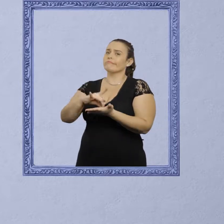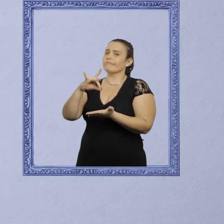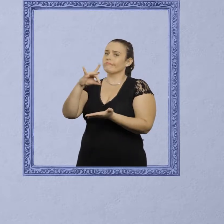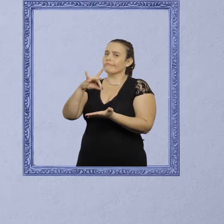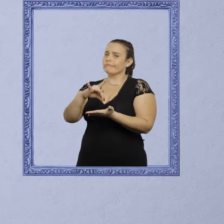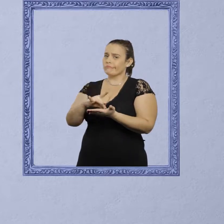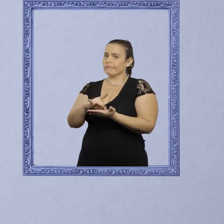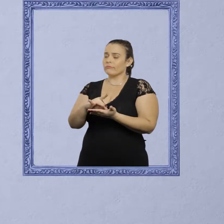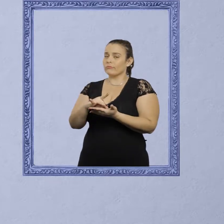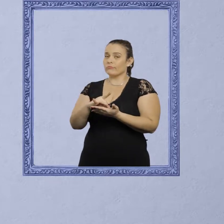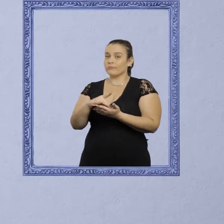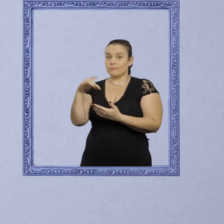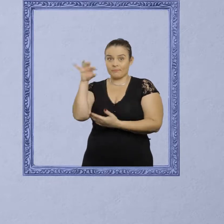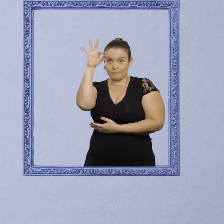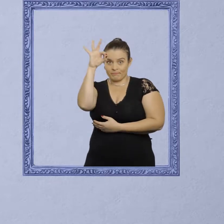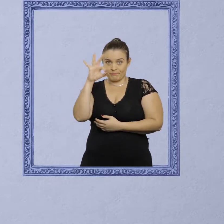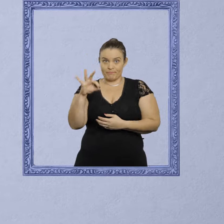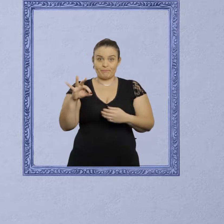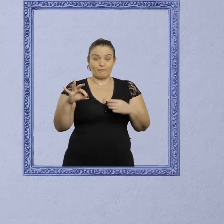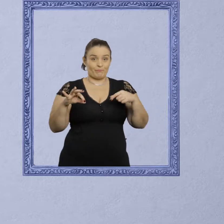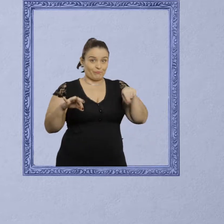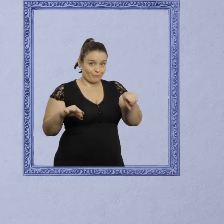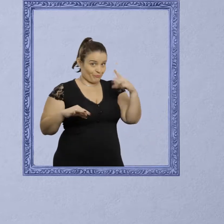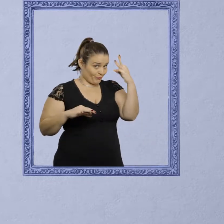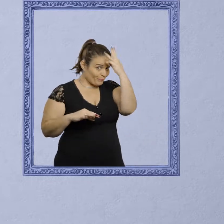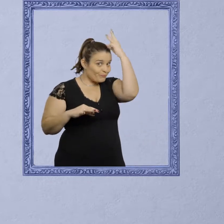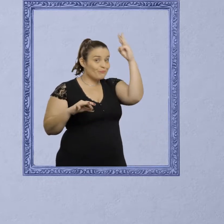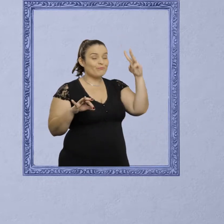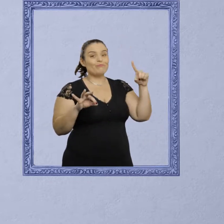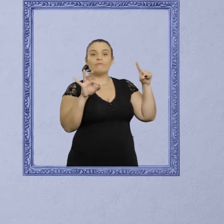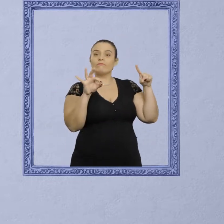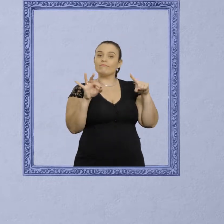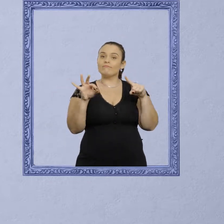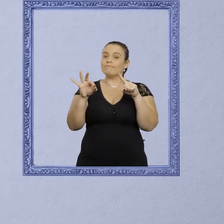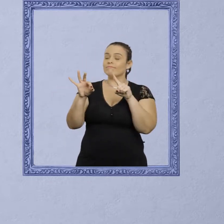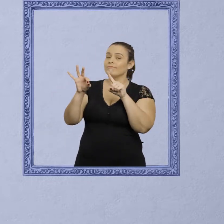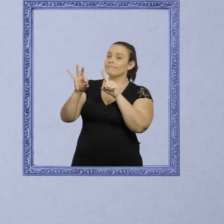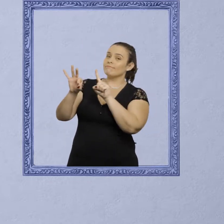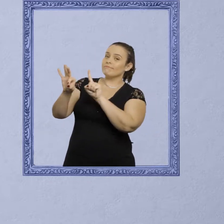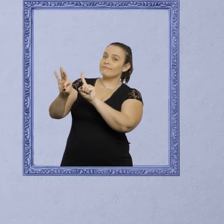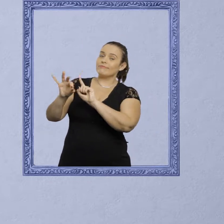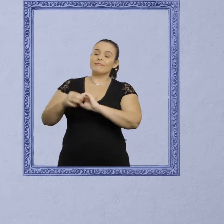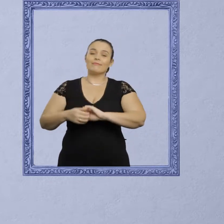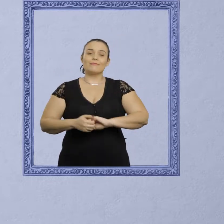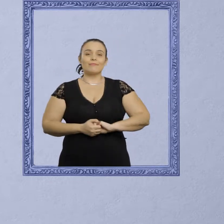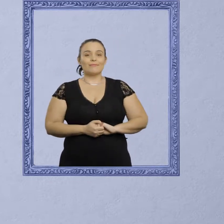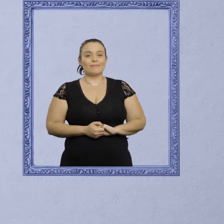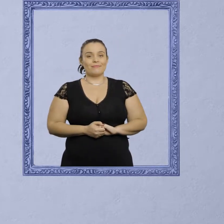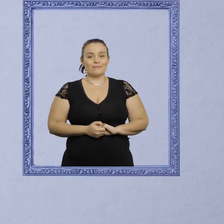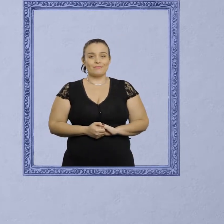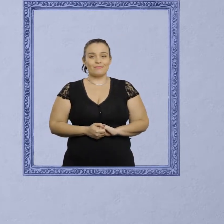um ódio de verdade. Wendy começou a seguir Sininho.